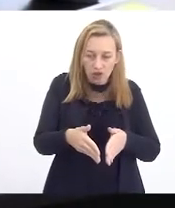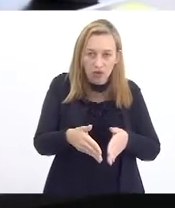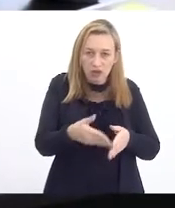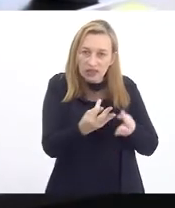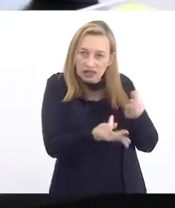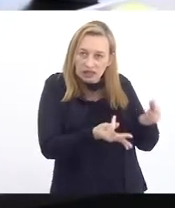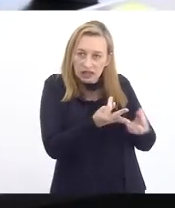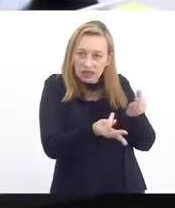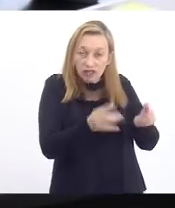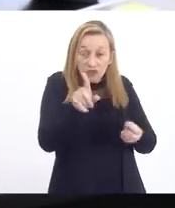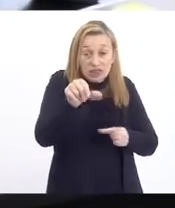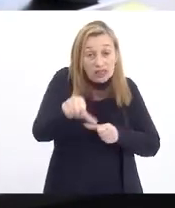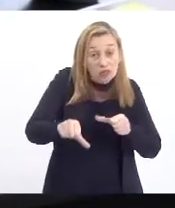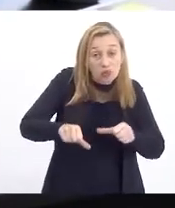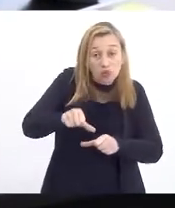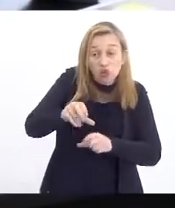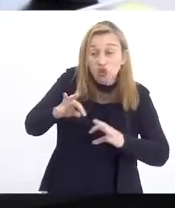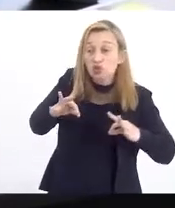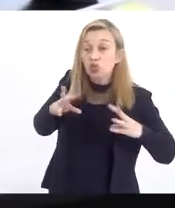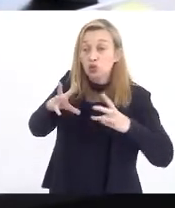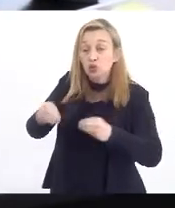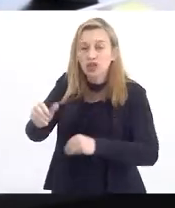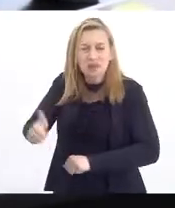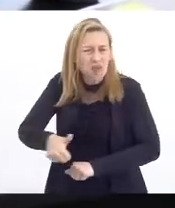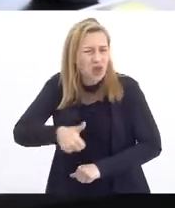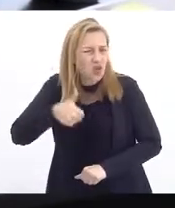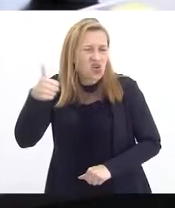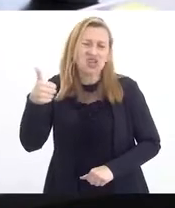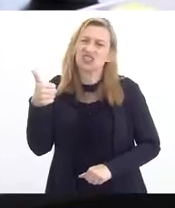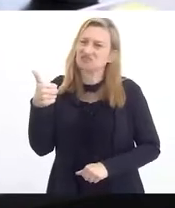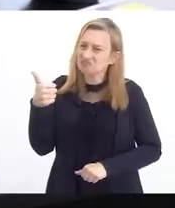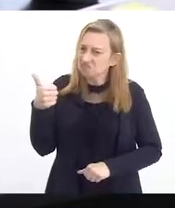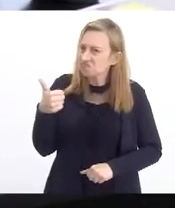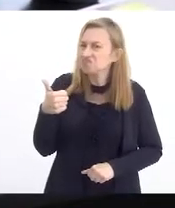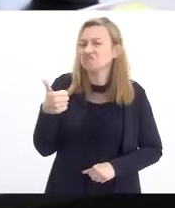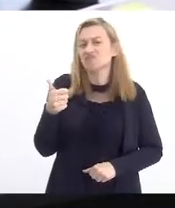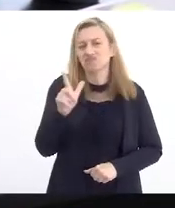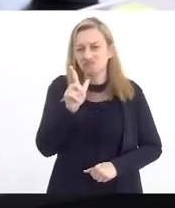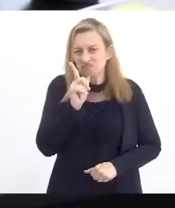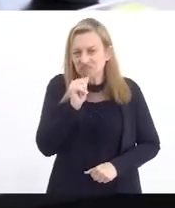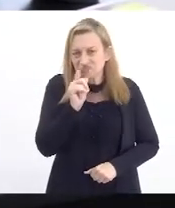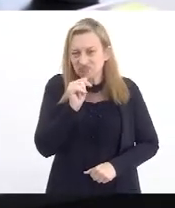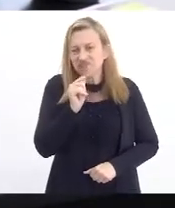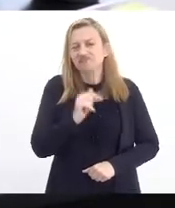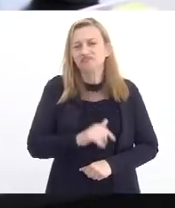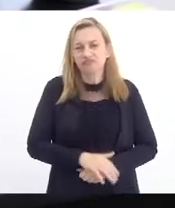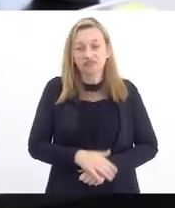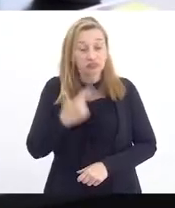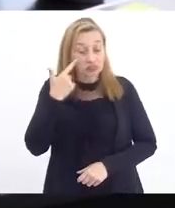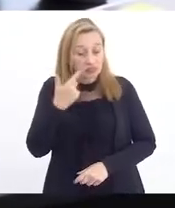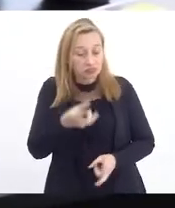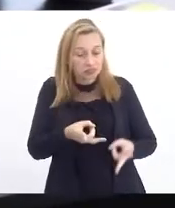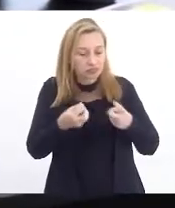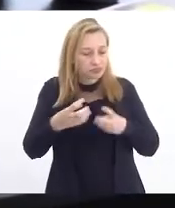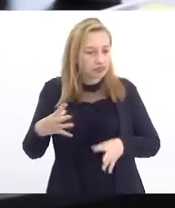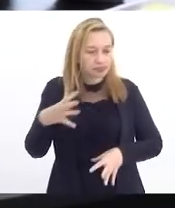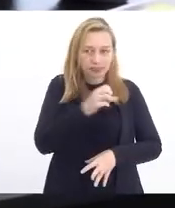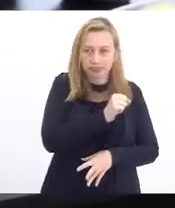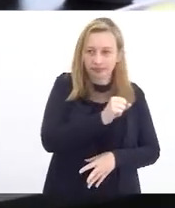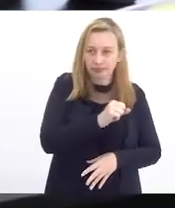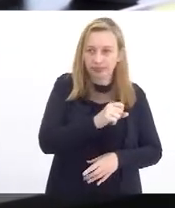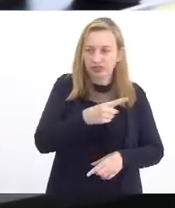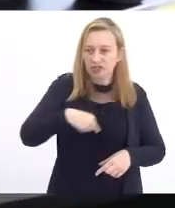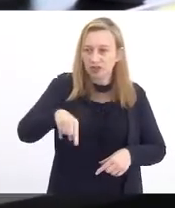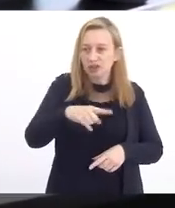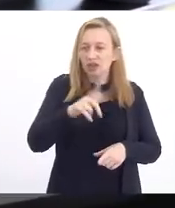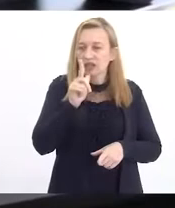você muda todo aquele ecossistema e a melhoria vai ser absurda de notar, porque a circulação dela é muito rápida,